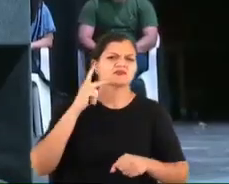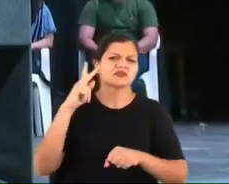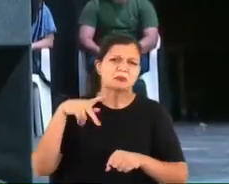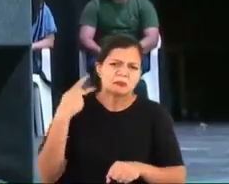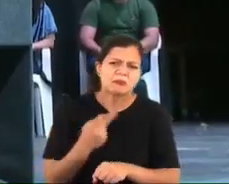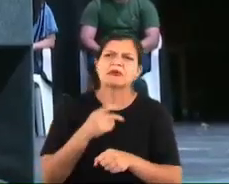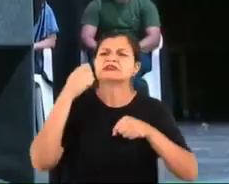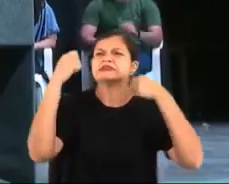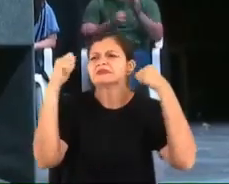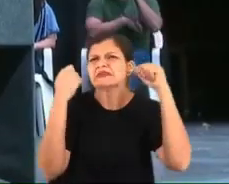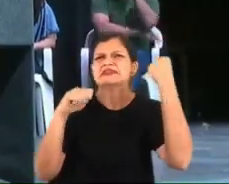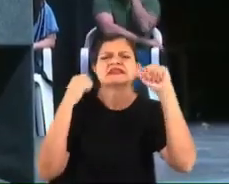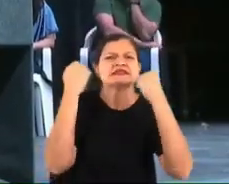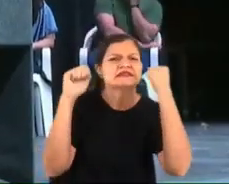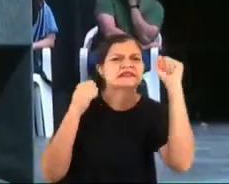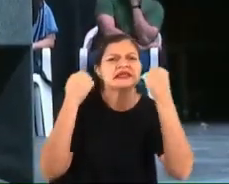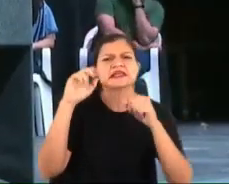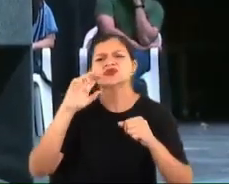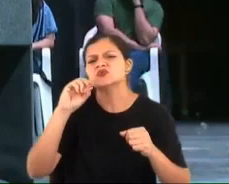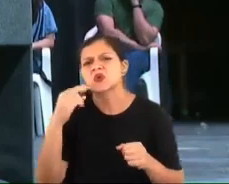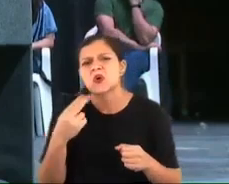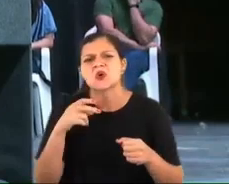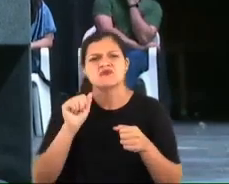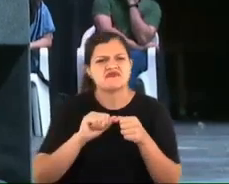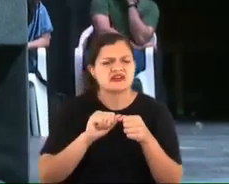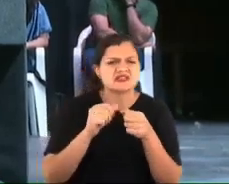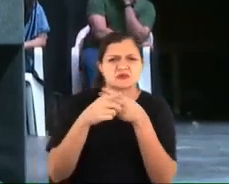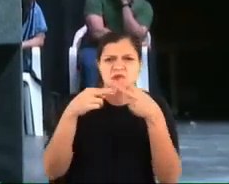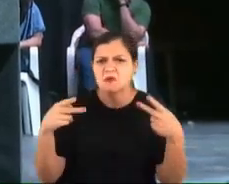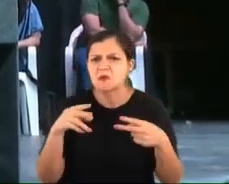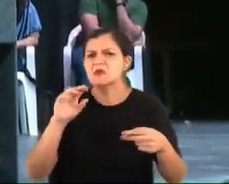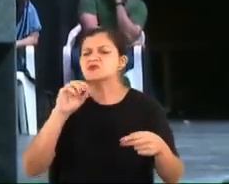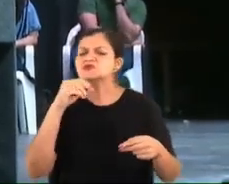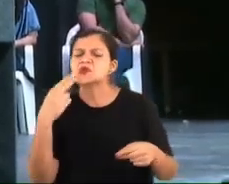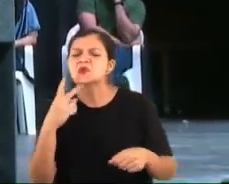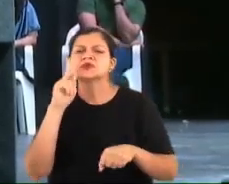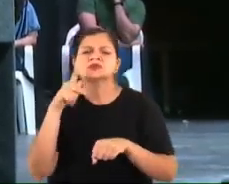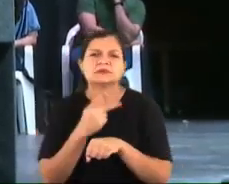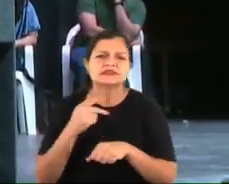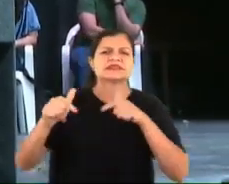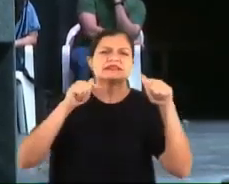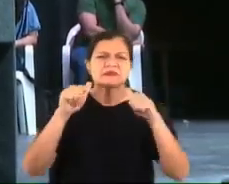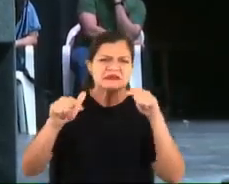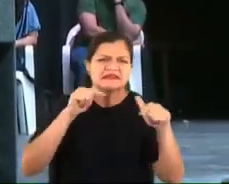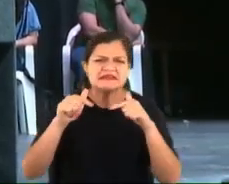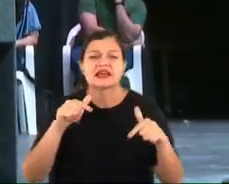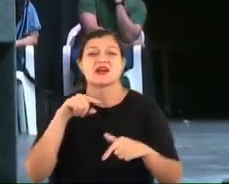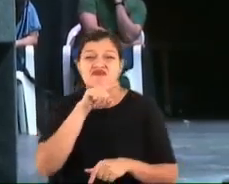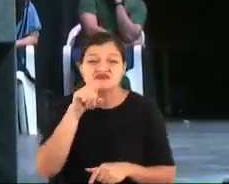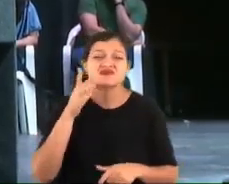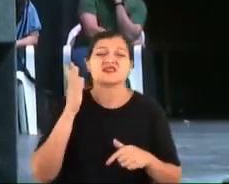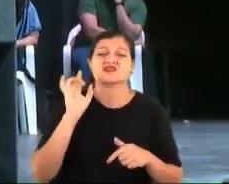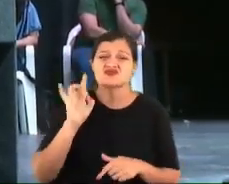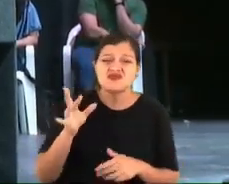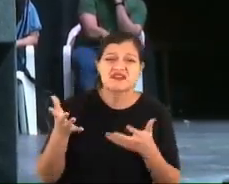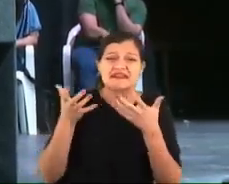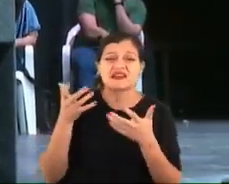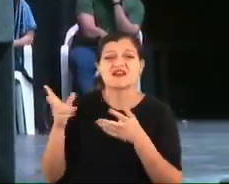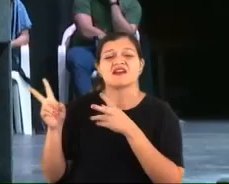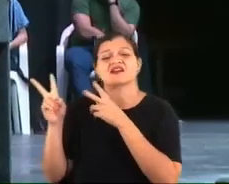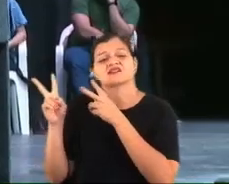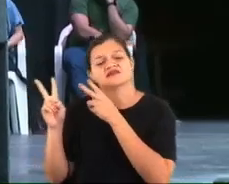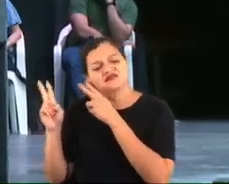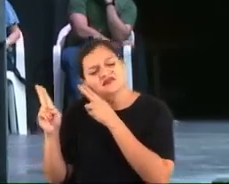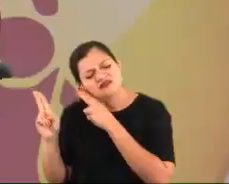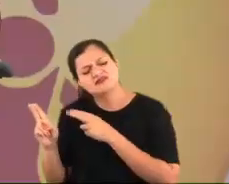caminhada, depois de fazer alguma coisa, depois de um dia de trabalho, onde você só quer deitar, você só quer beber